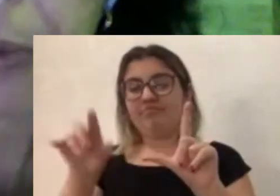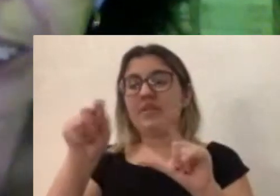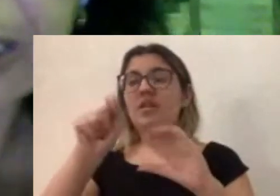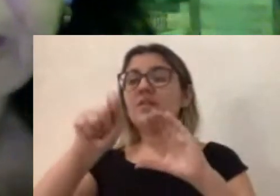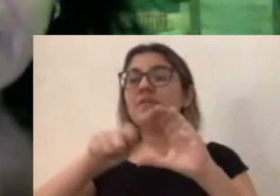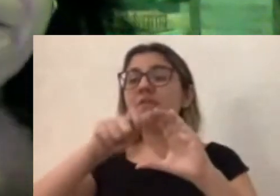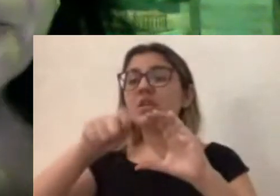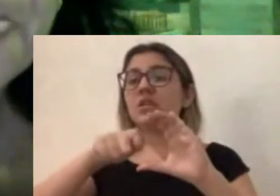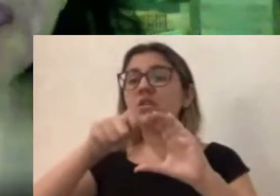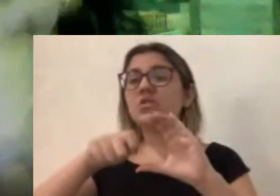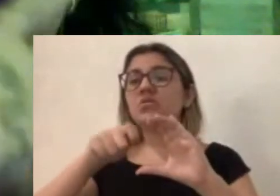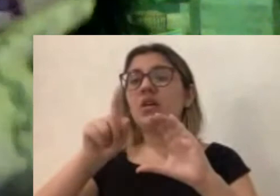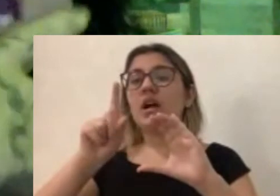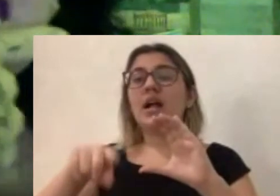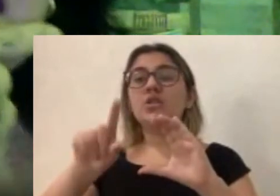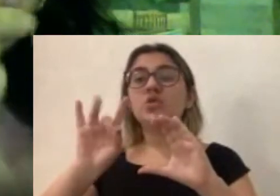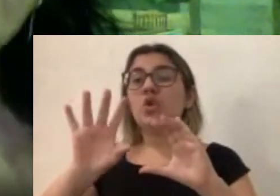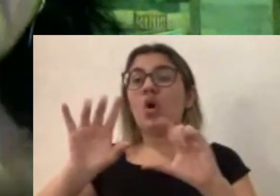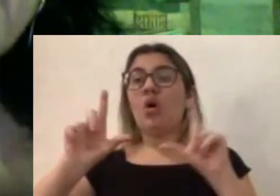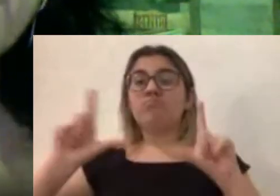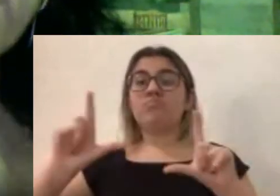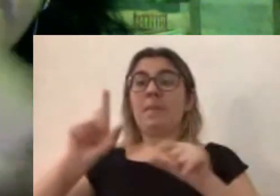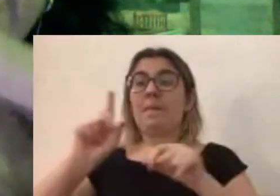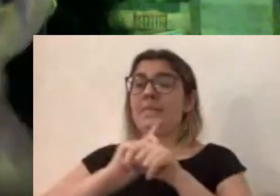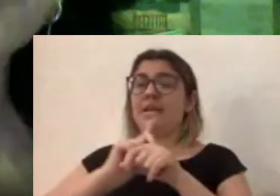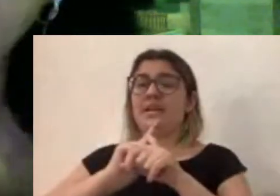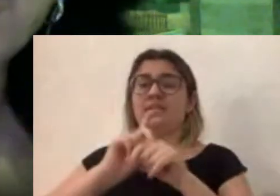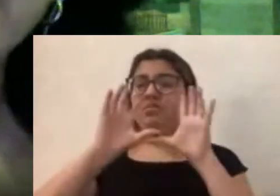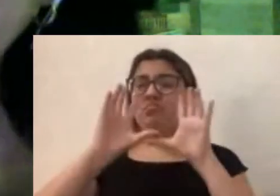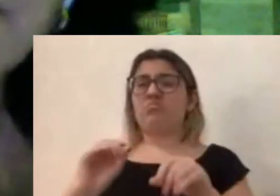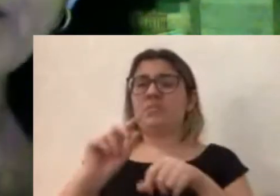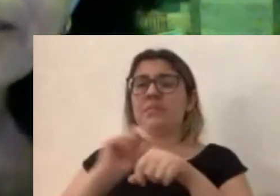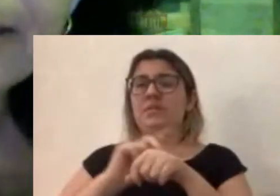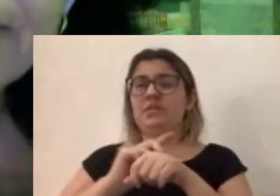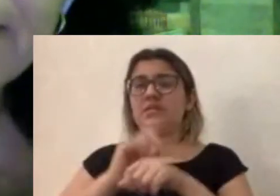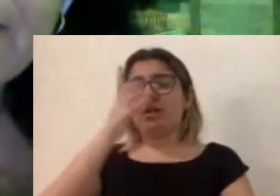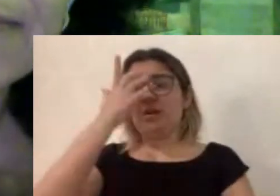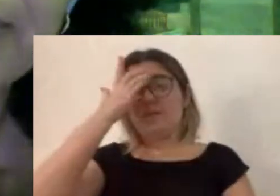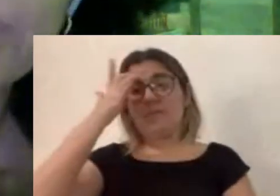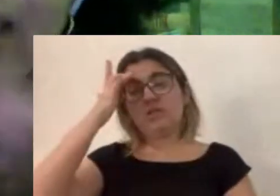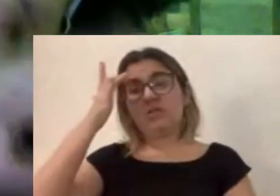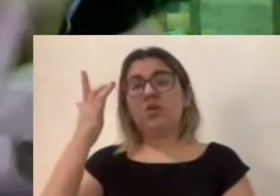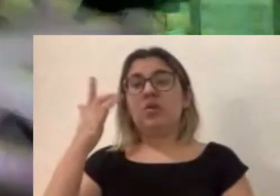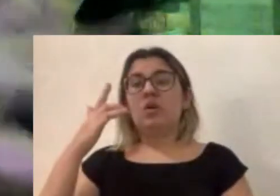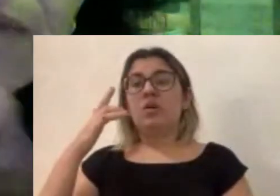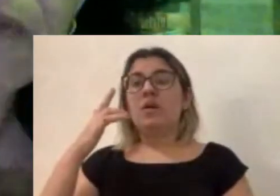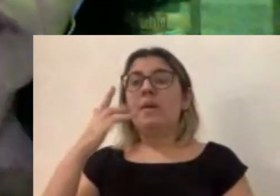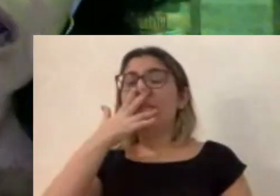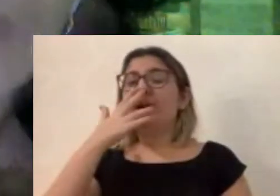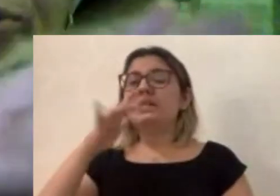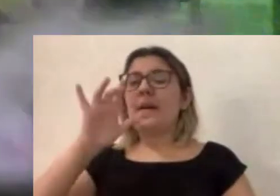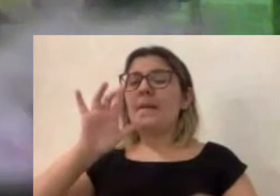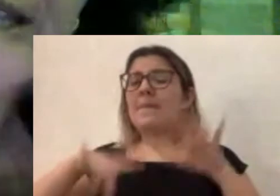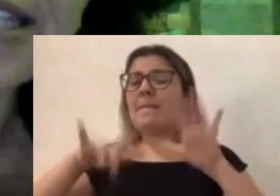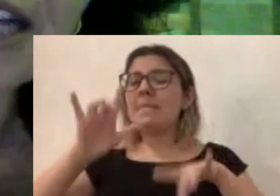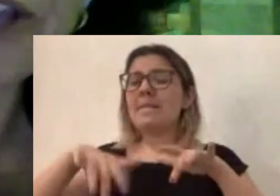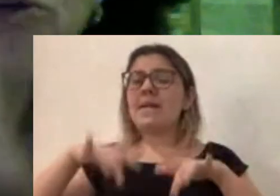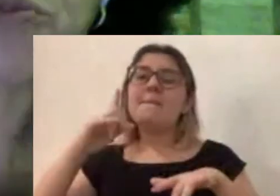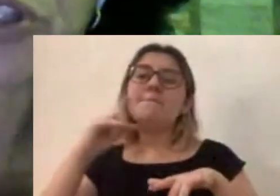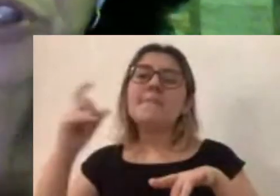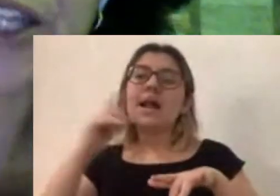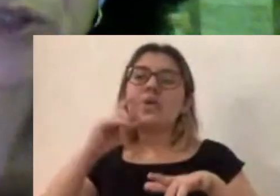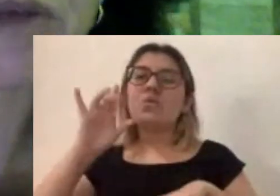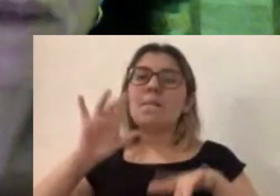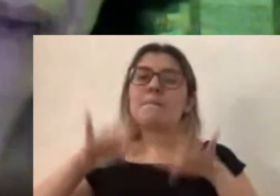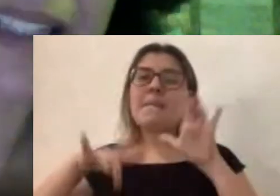Coloquei o link aqui. É um vídeo em que é só tela preta e a pessoa escrevendo como